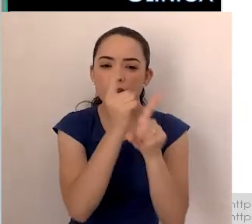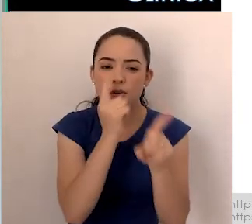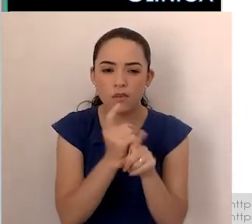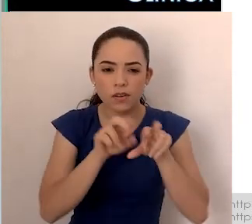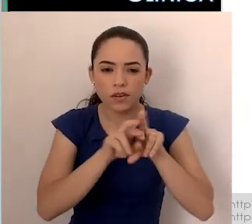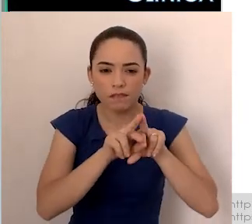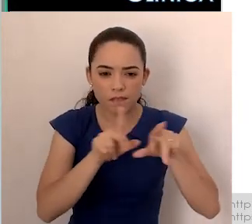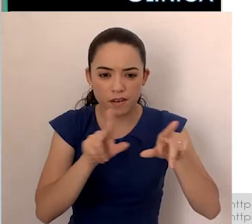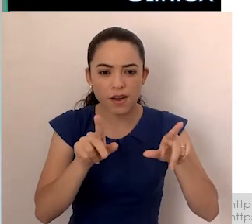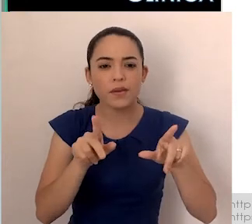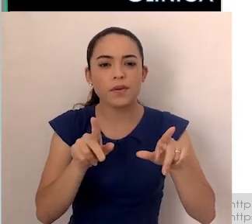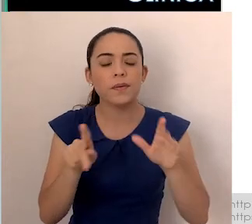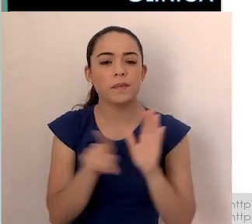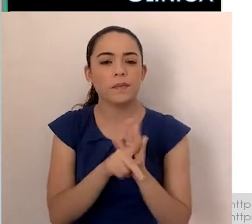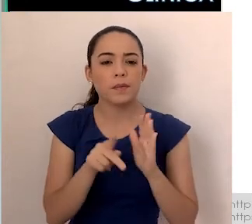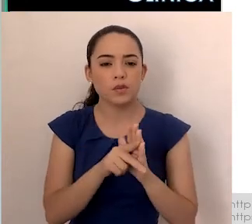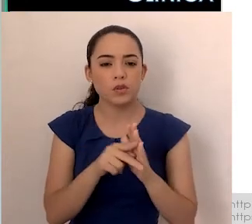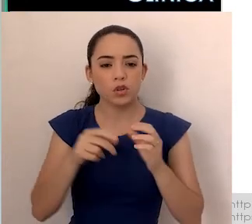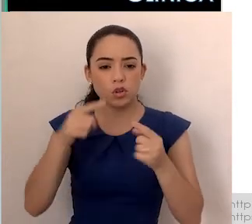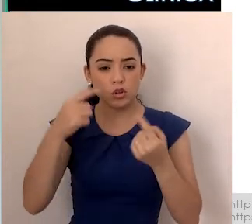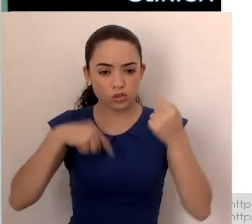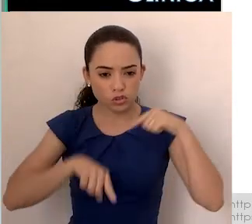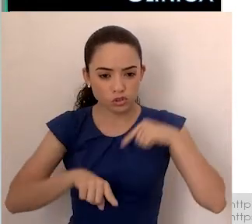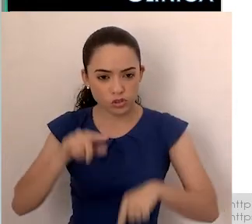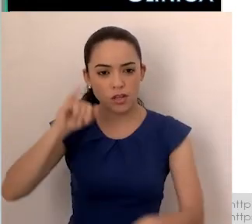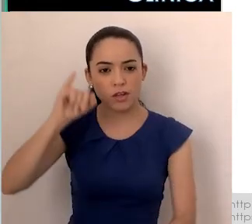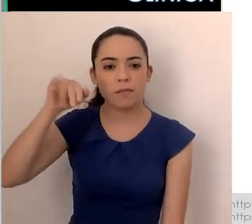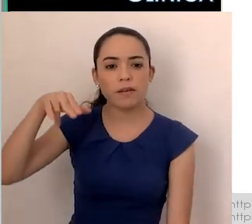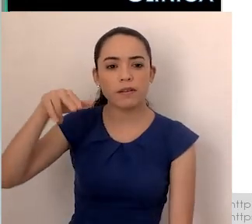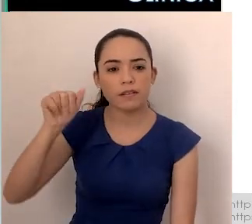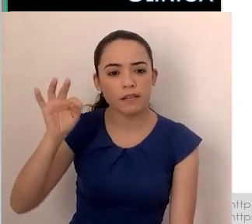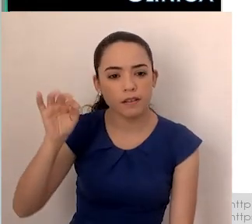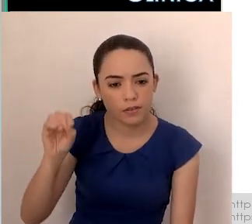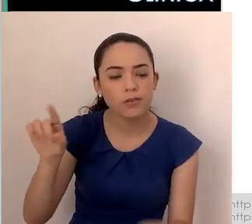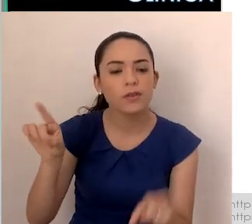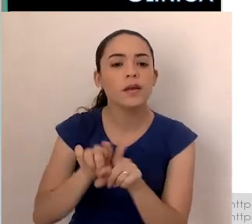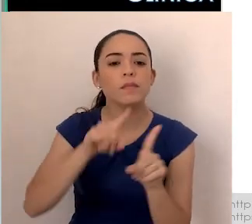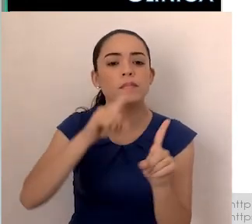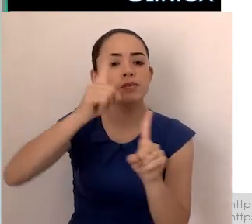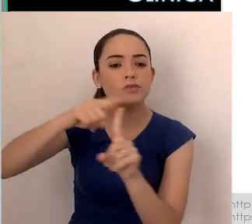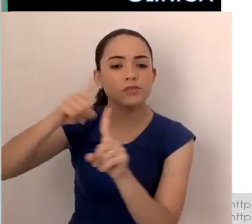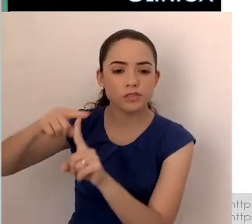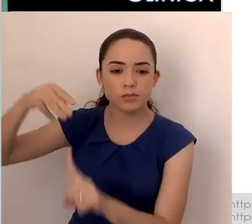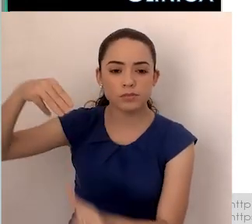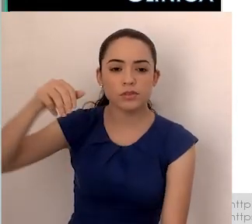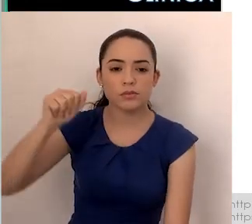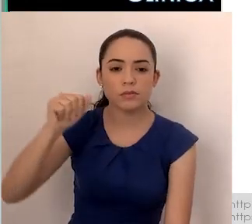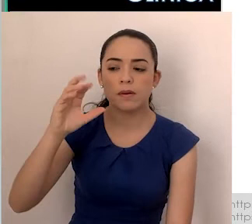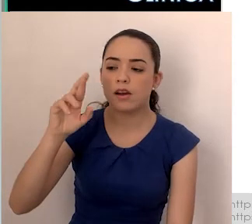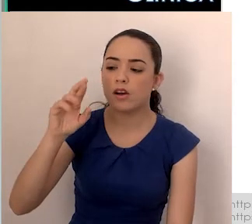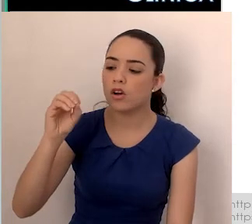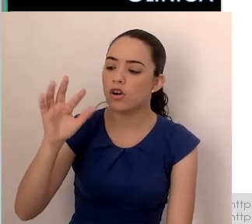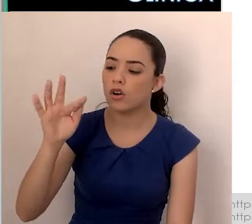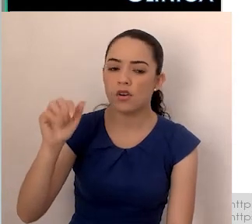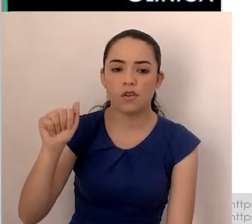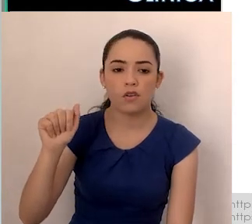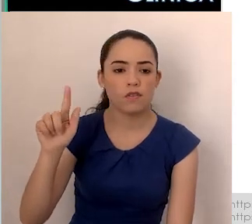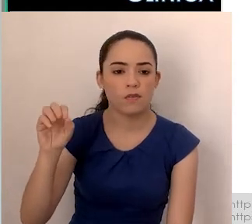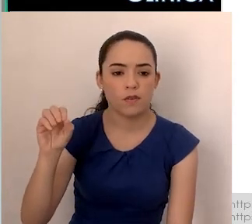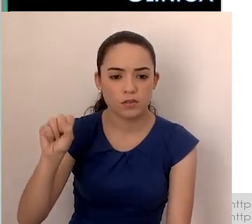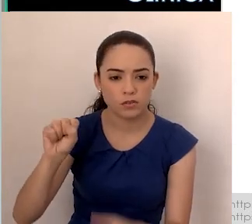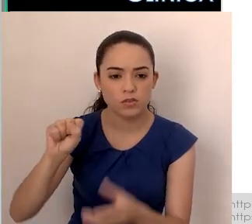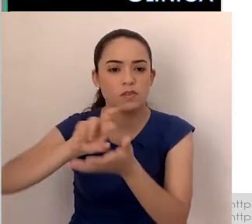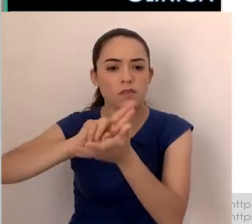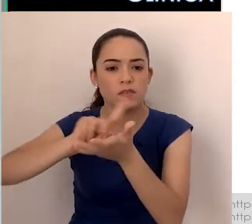adiposo. Em linhas gerais, observa-se a ação de componentes do sistema imune inato, com interferência na população dos tipos